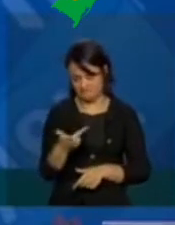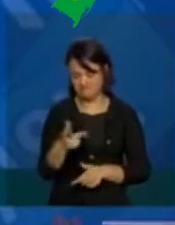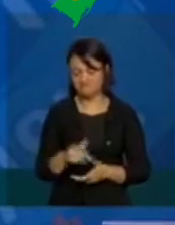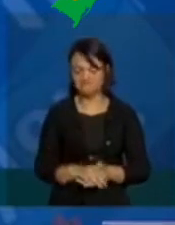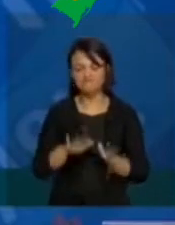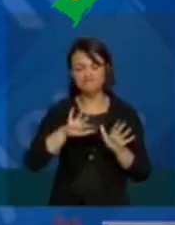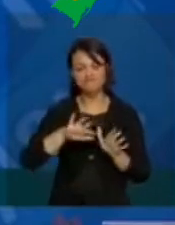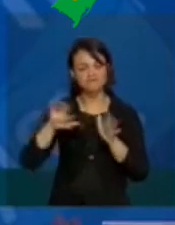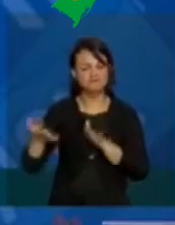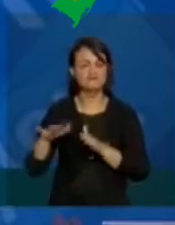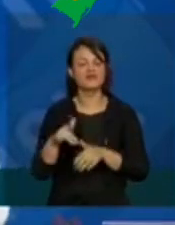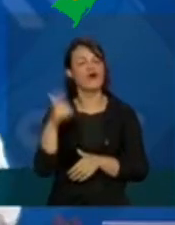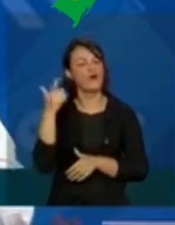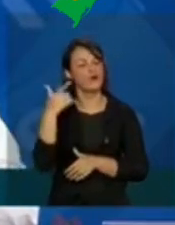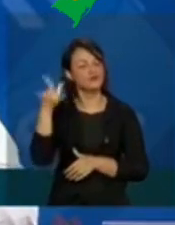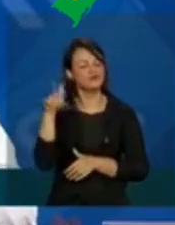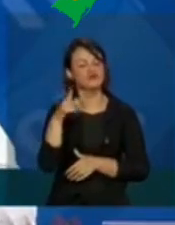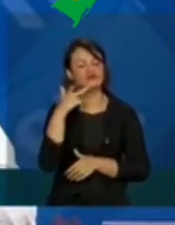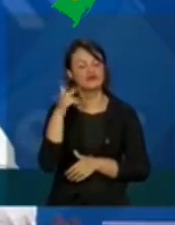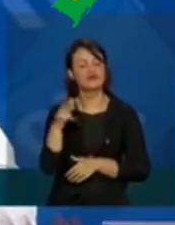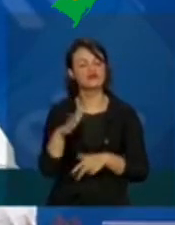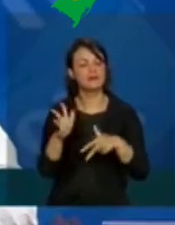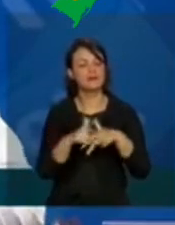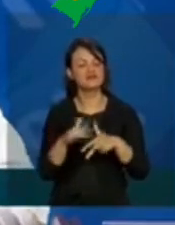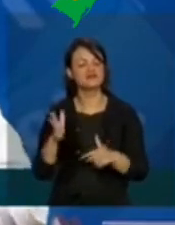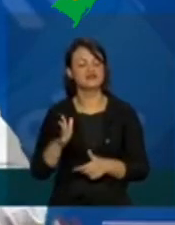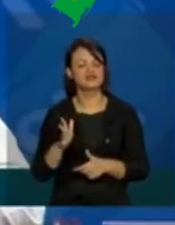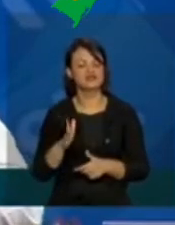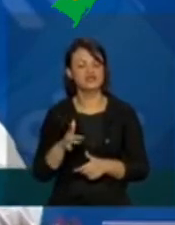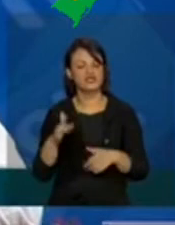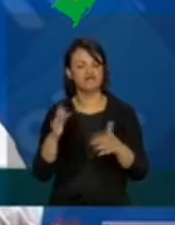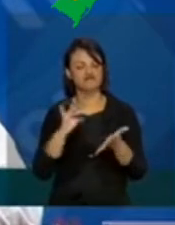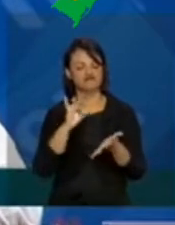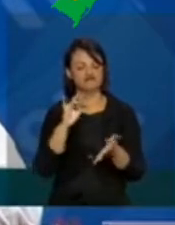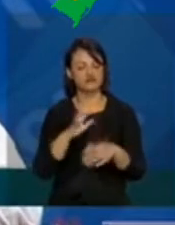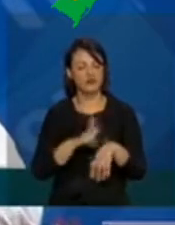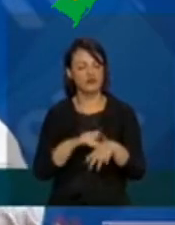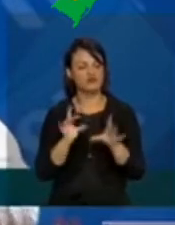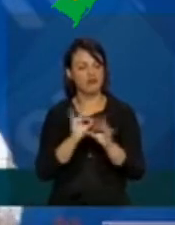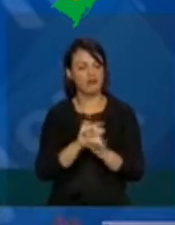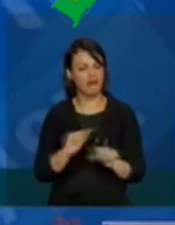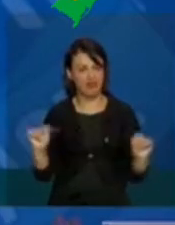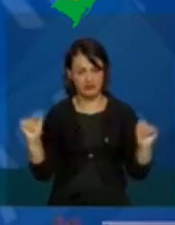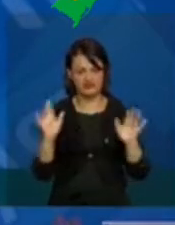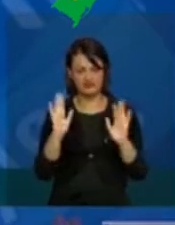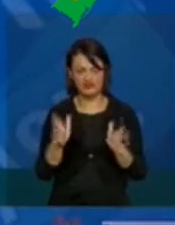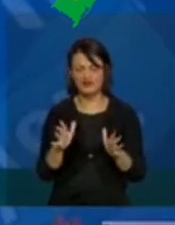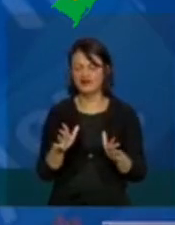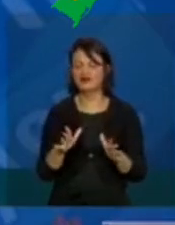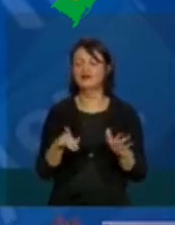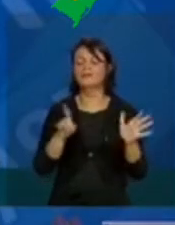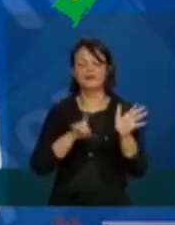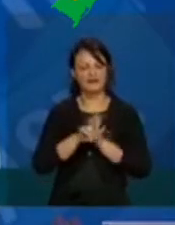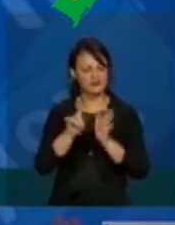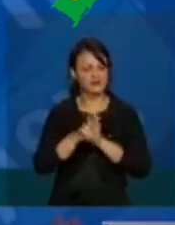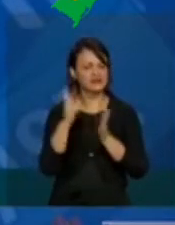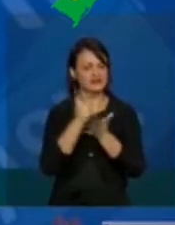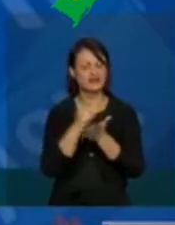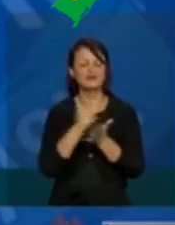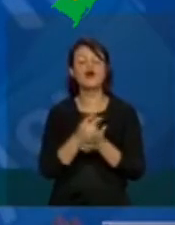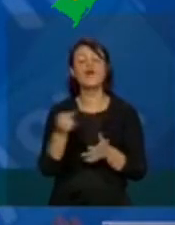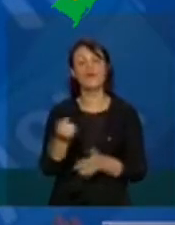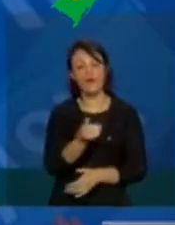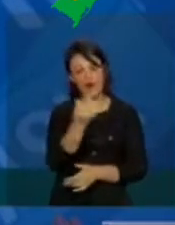relação à questão dos pacientes recuperados, que é uma pergunta que sempre se faz,